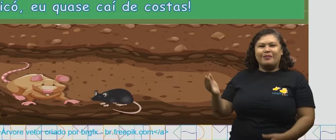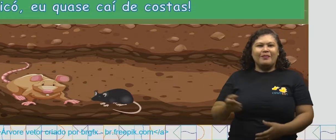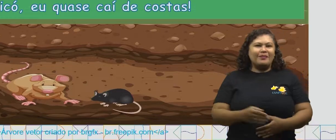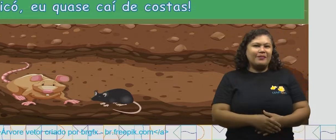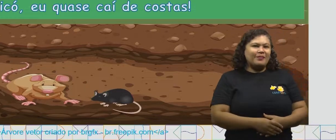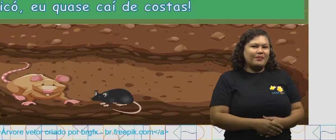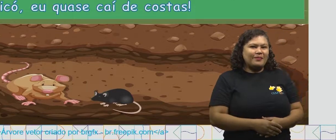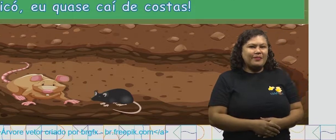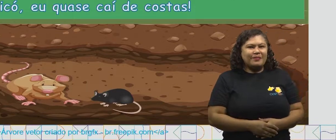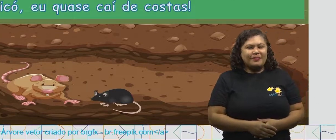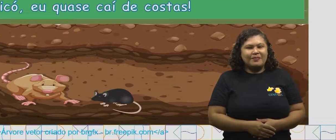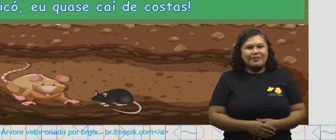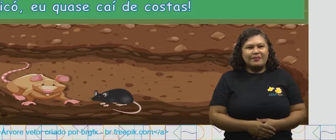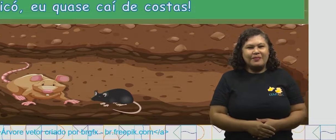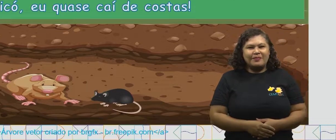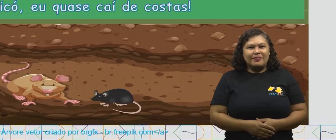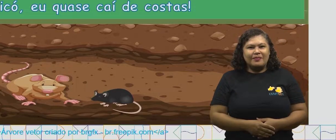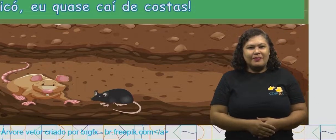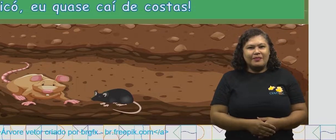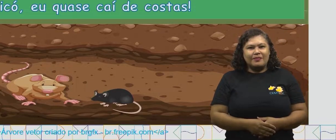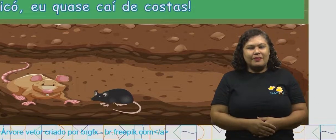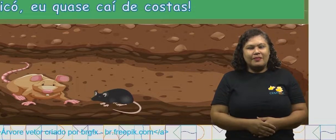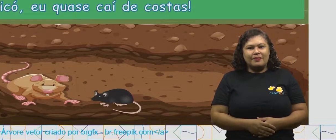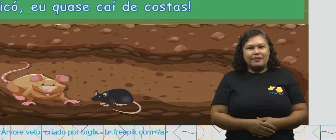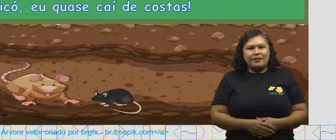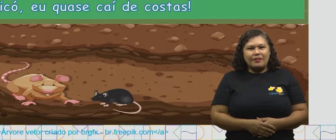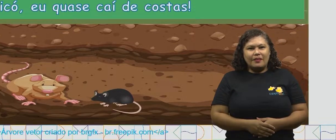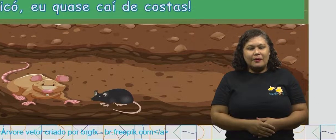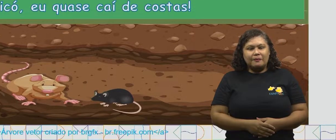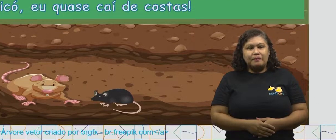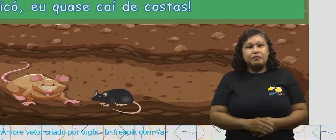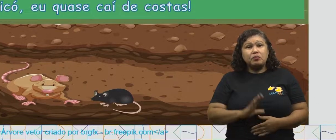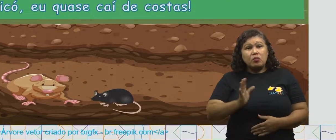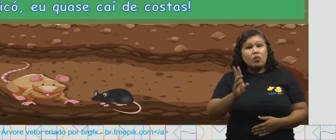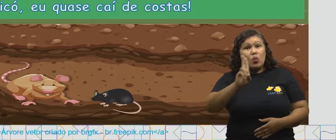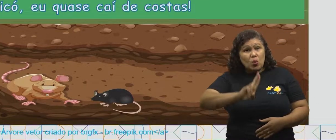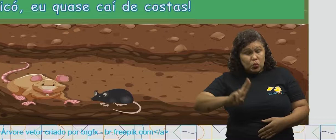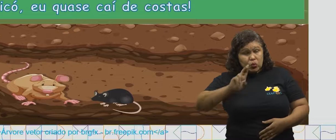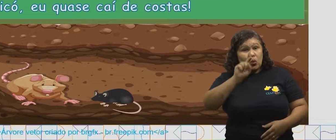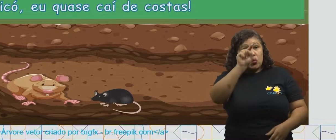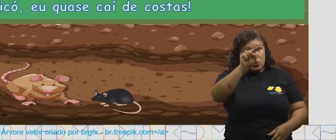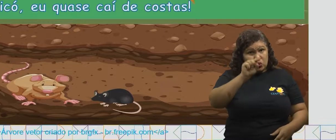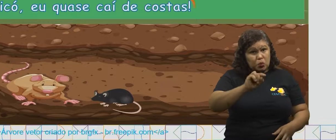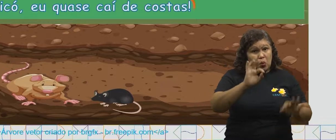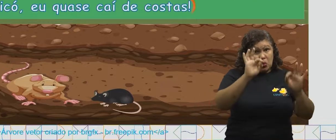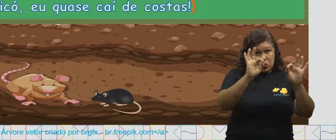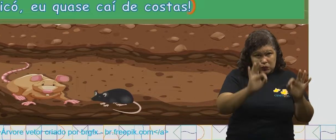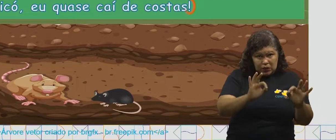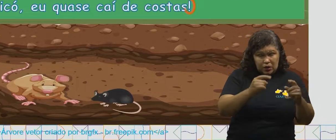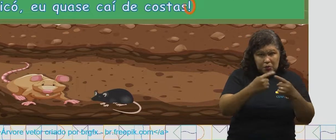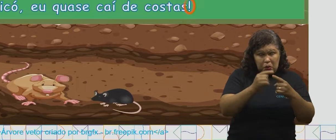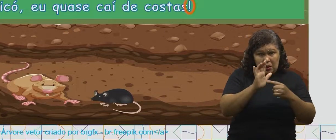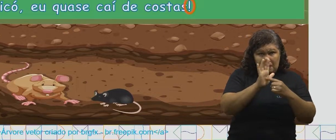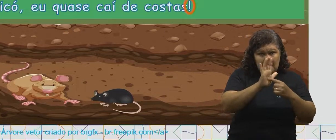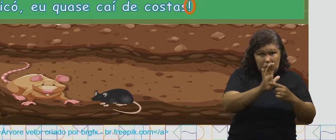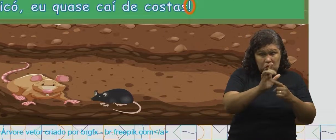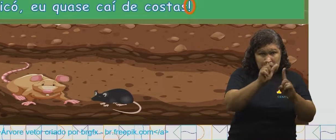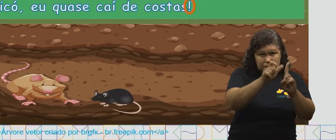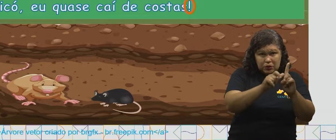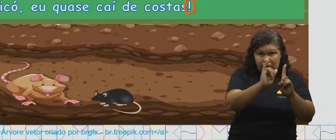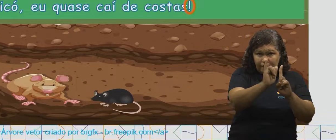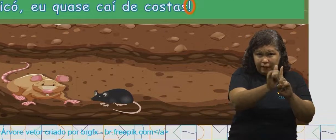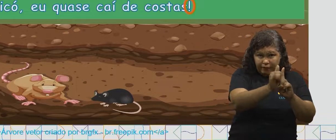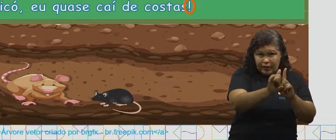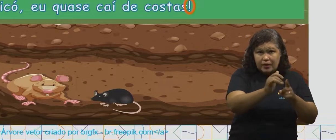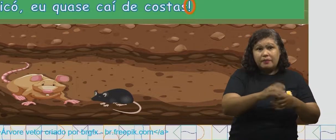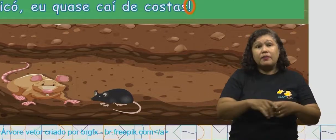está tudo no local correto. Os 2 pontos anunciando uma fala, o travessão indicando o início